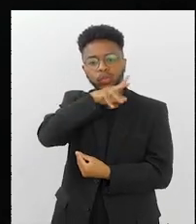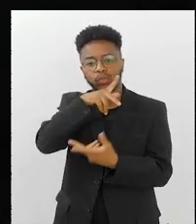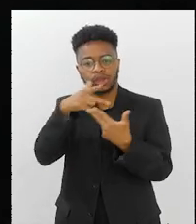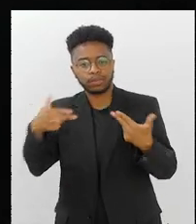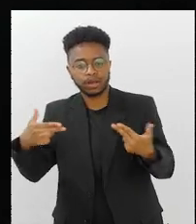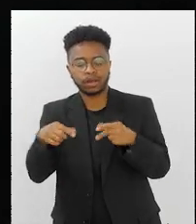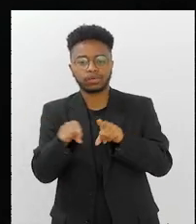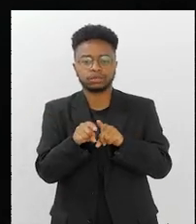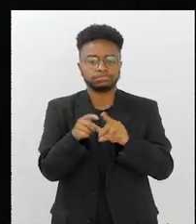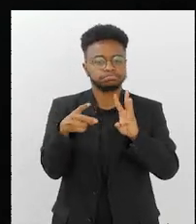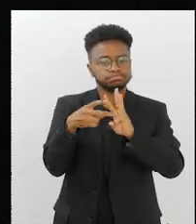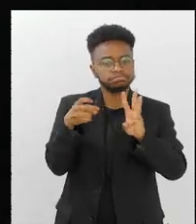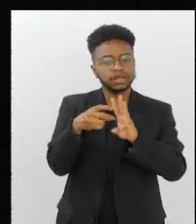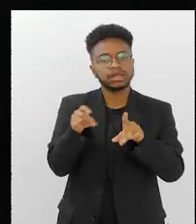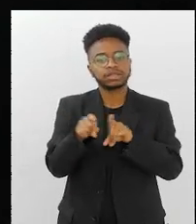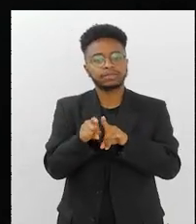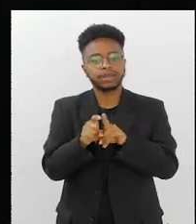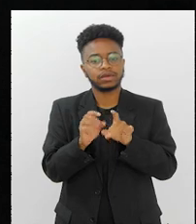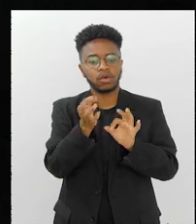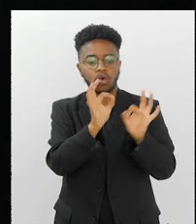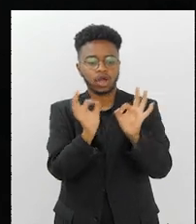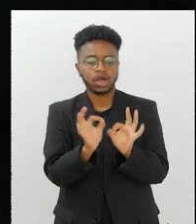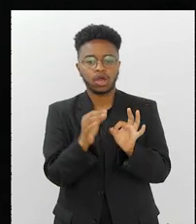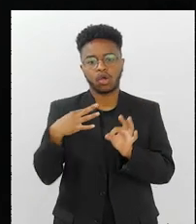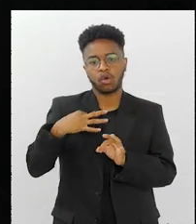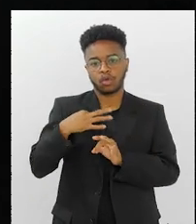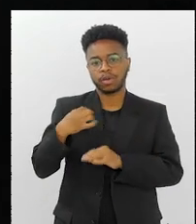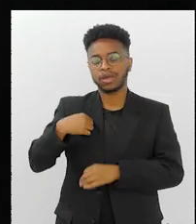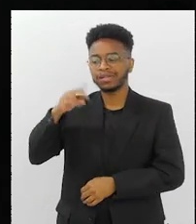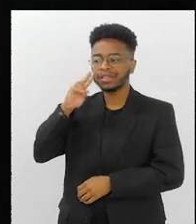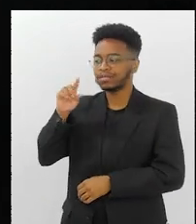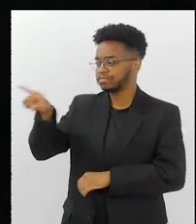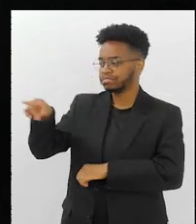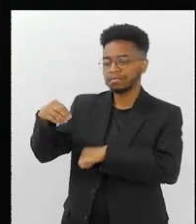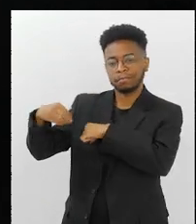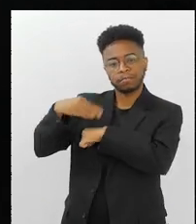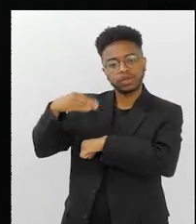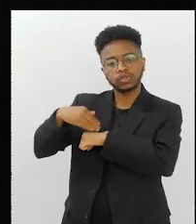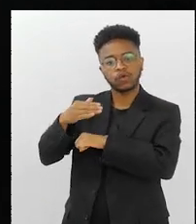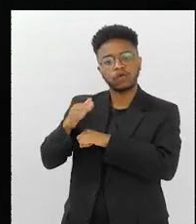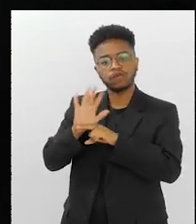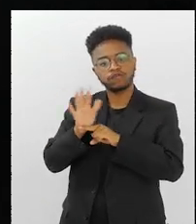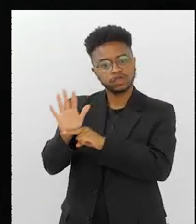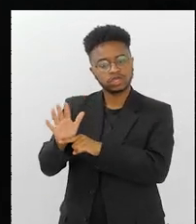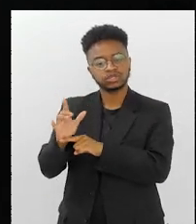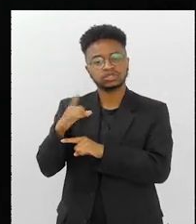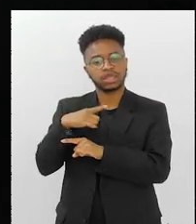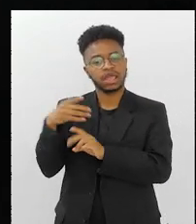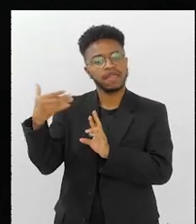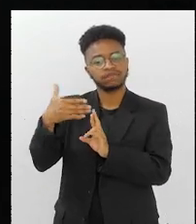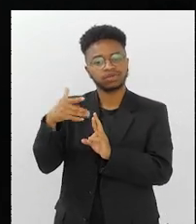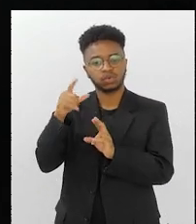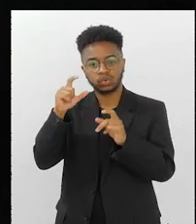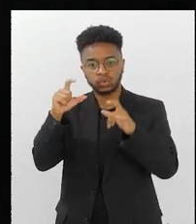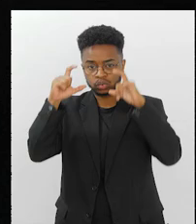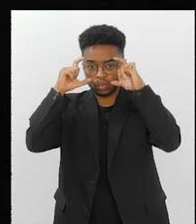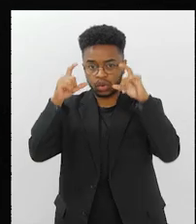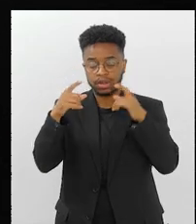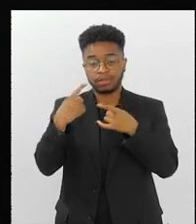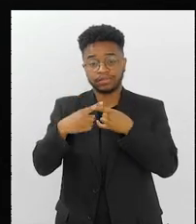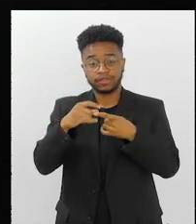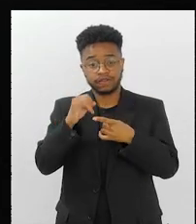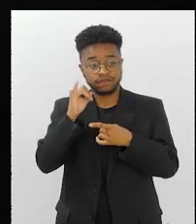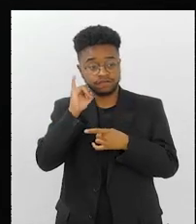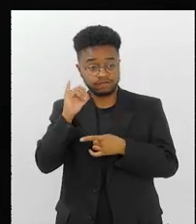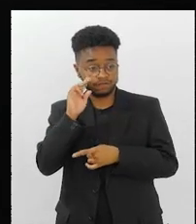gente foi construindo o figurino e eu lembro que você me mandou um vídeo de referência desses olhos que era um vídeo que assim se você